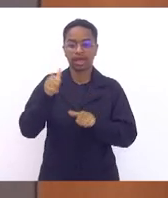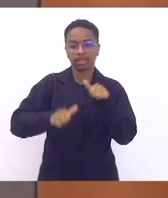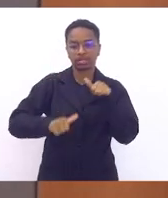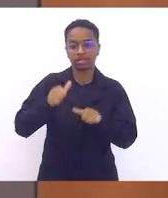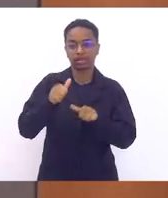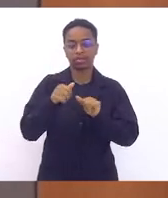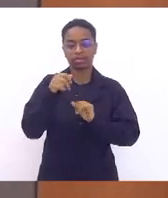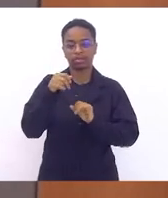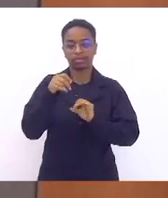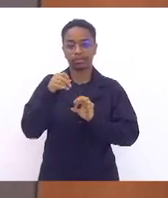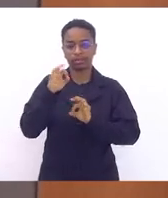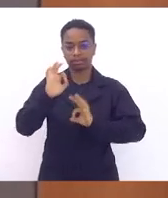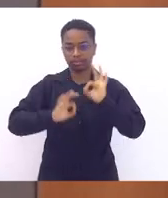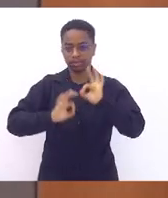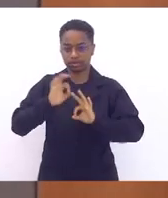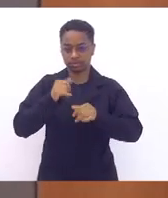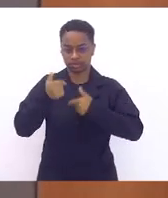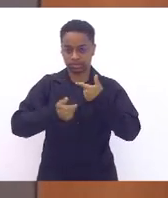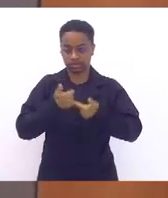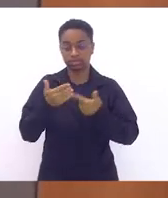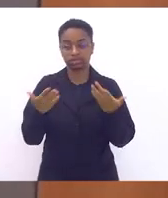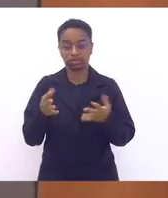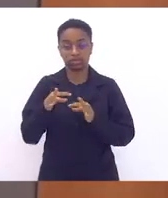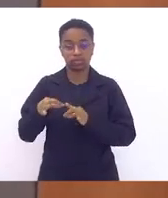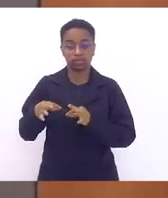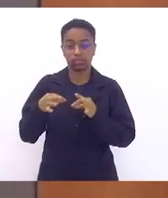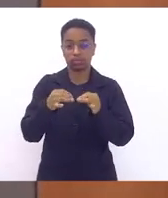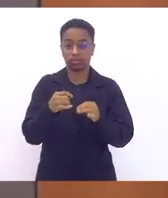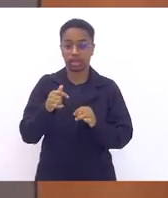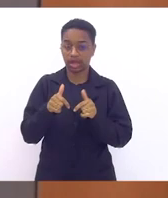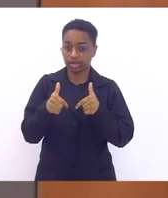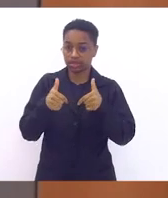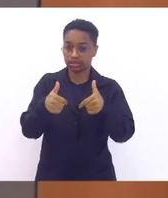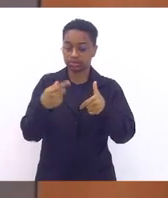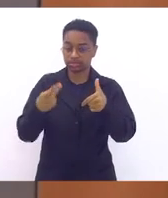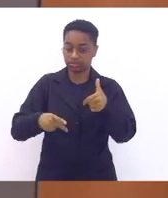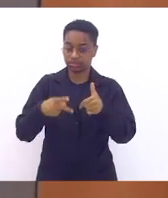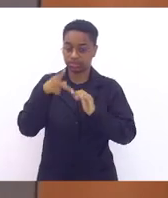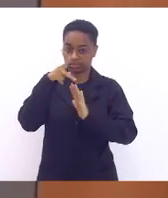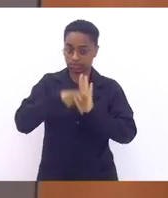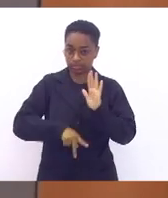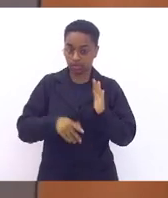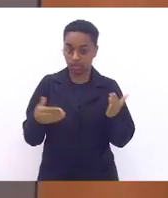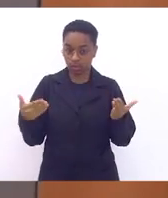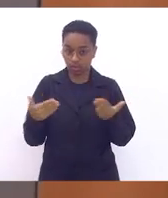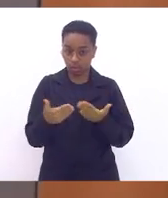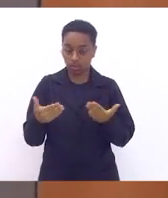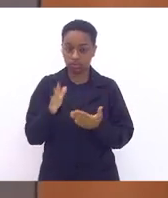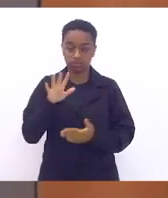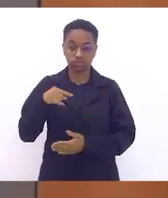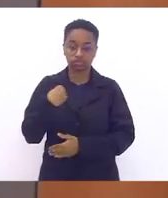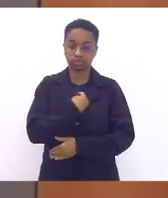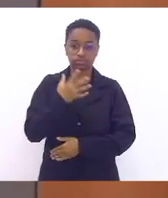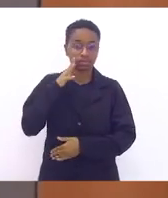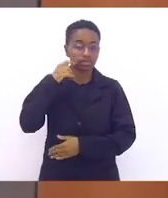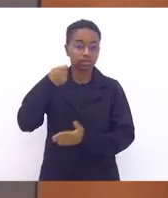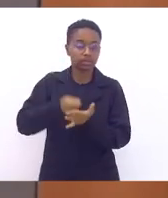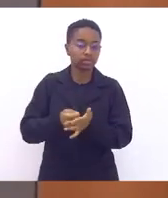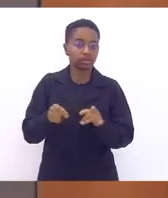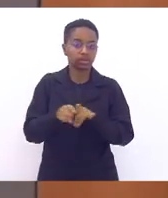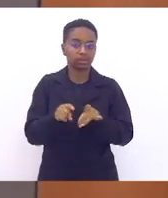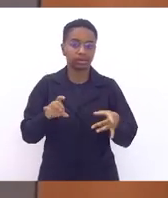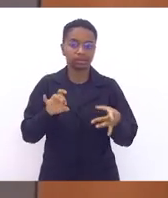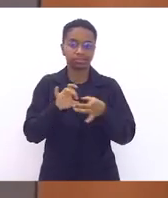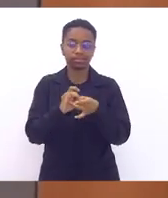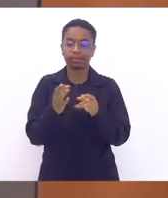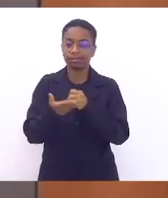desse plano de trabalho. Então, todas as ações que o projeto desenvolve hoje, elas são decididas, elas são fundamentadas